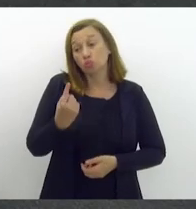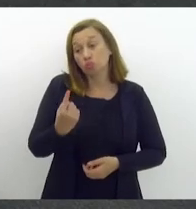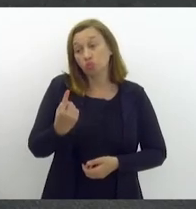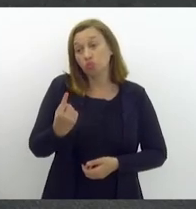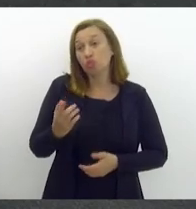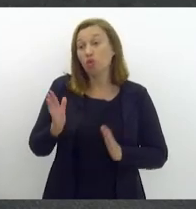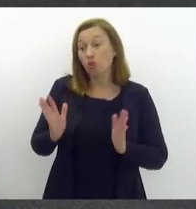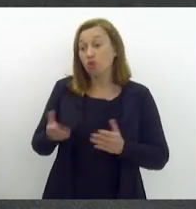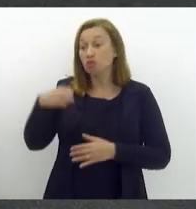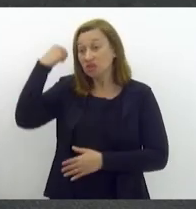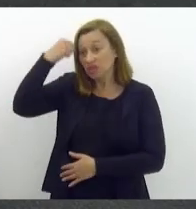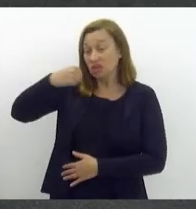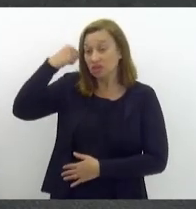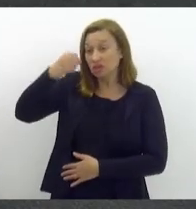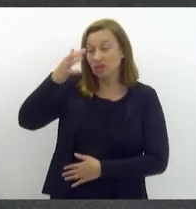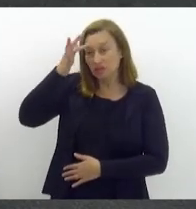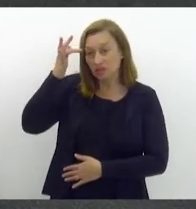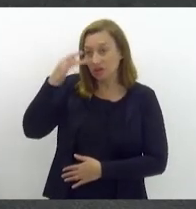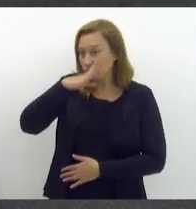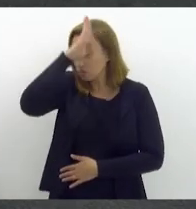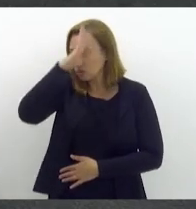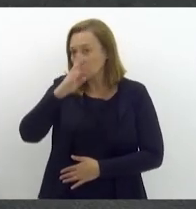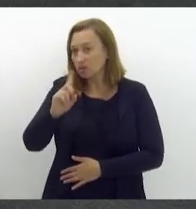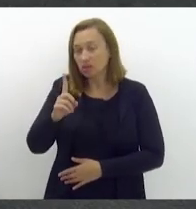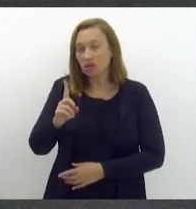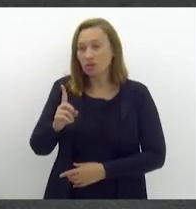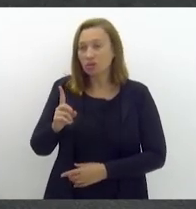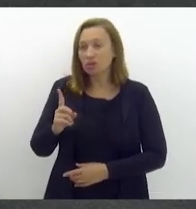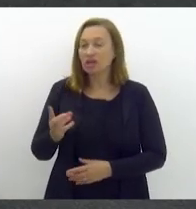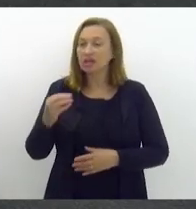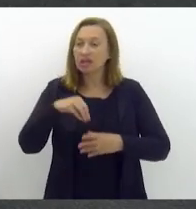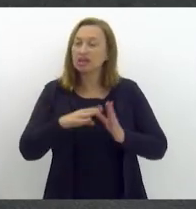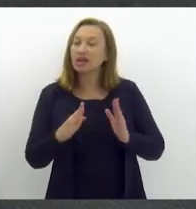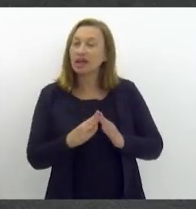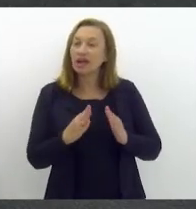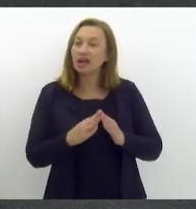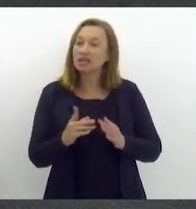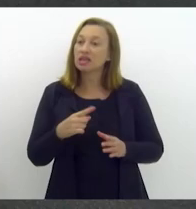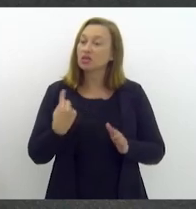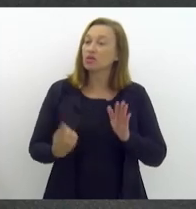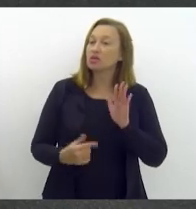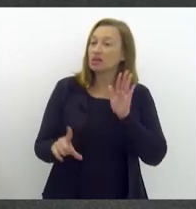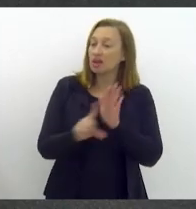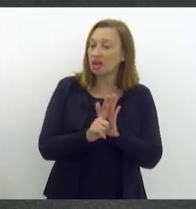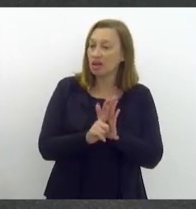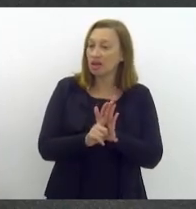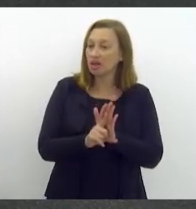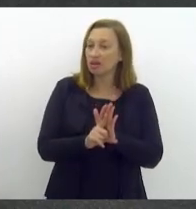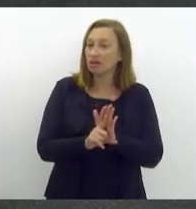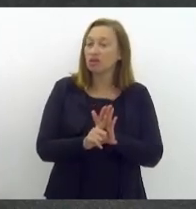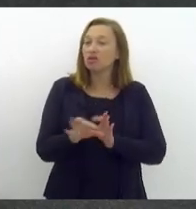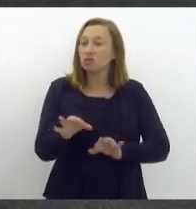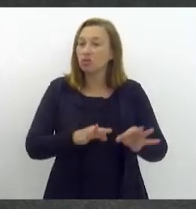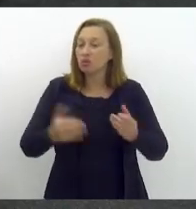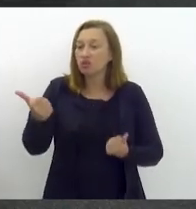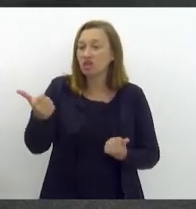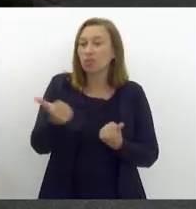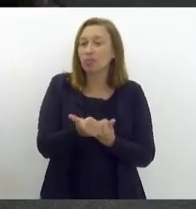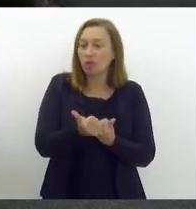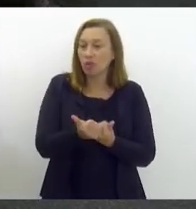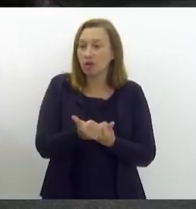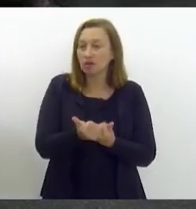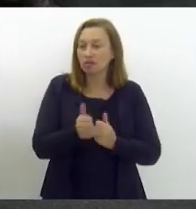hoje, o senador Flávio Bolsonaro, não se encontra aqui e que essa nossa lei instituiu um programa de apoio,